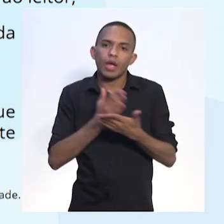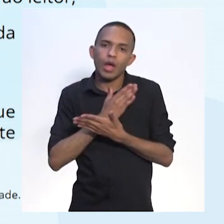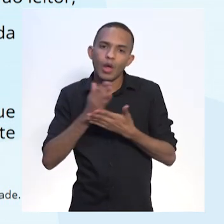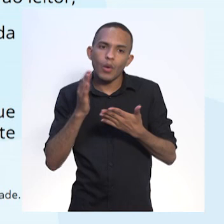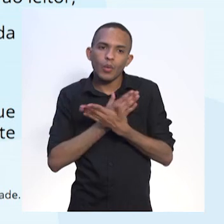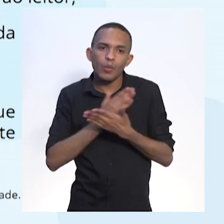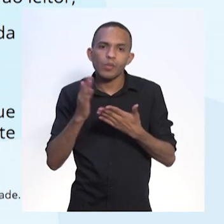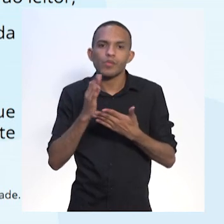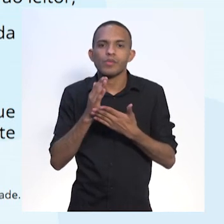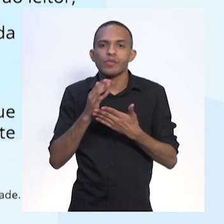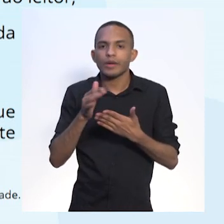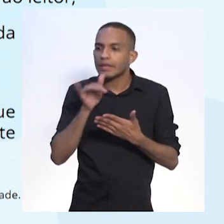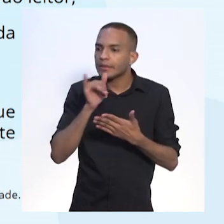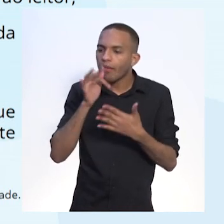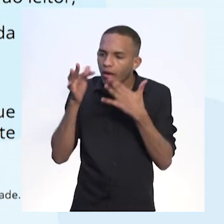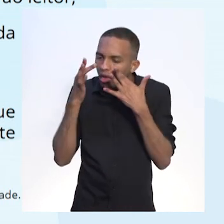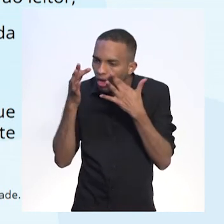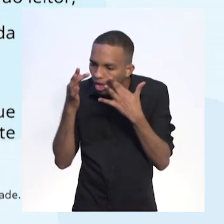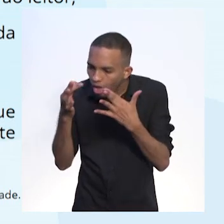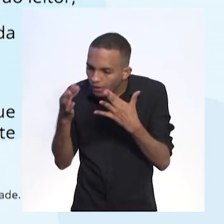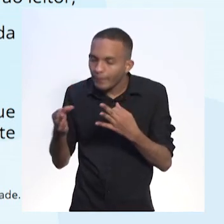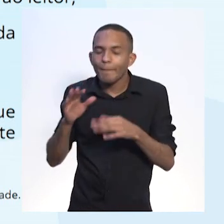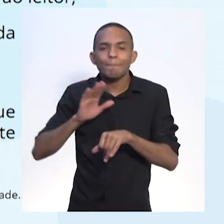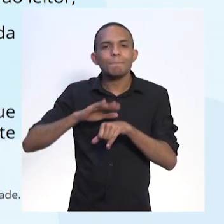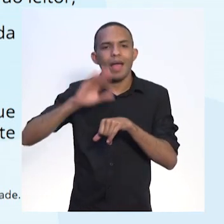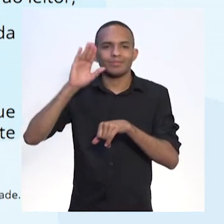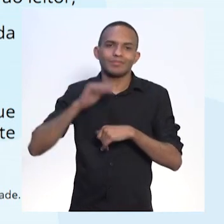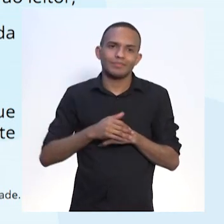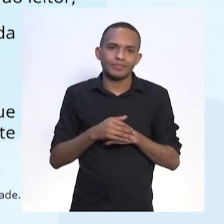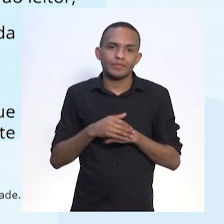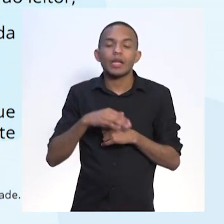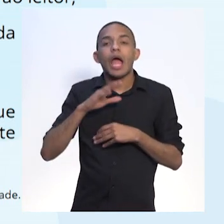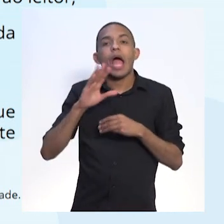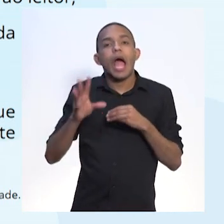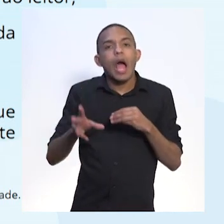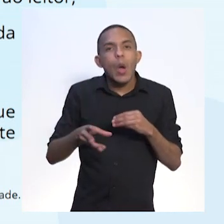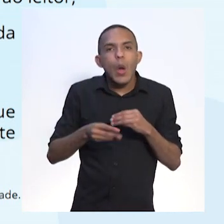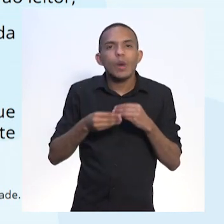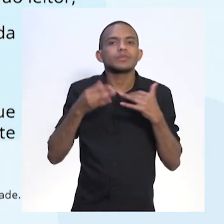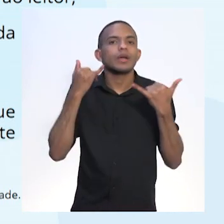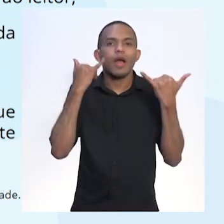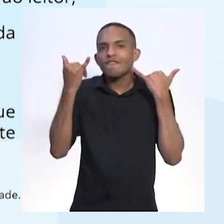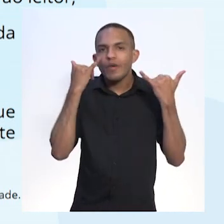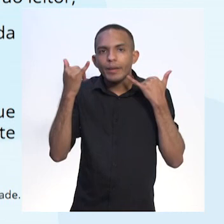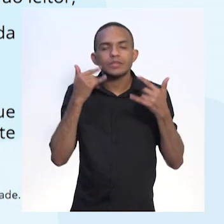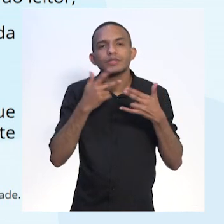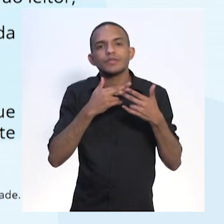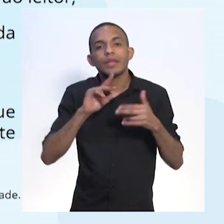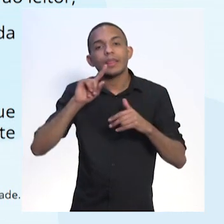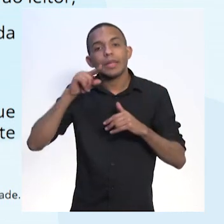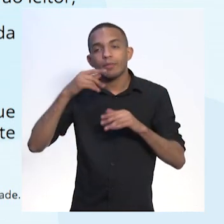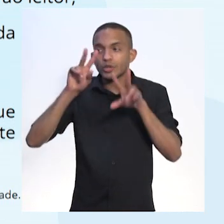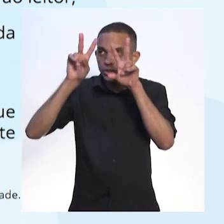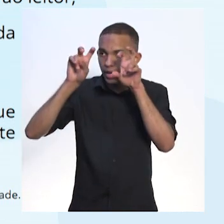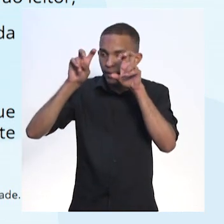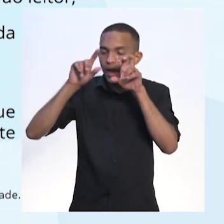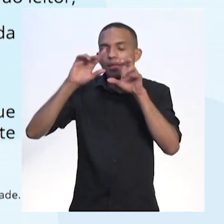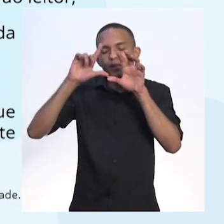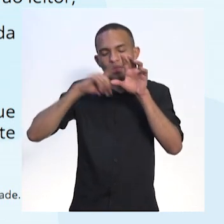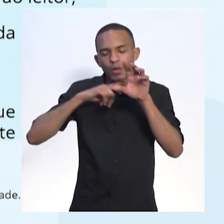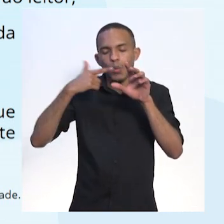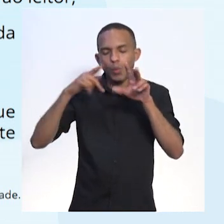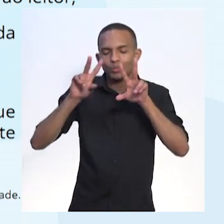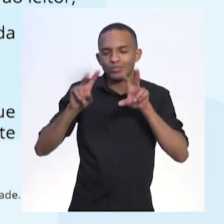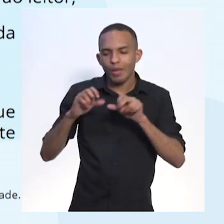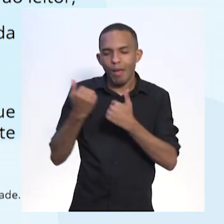a fim de torná-lo ainda mais chamativo ao leitor. Então, o que nós já falamos, ele acrescenta algumas informações, ele vem logo após o título, e também